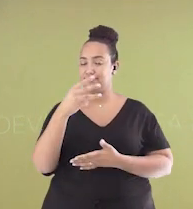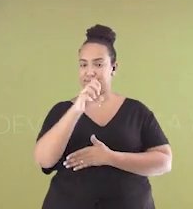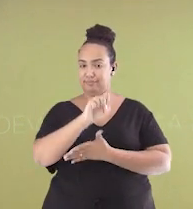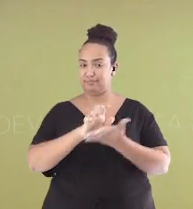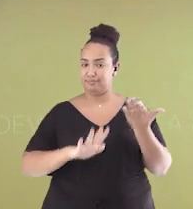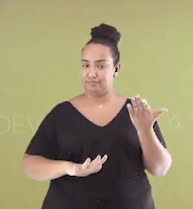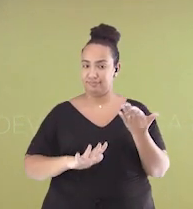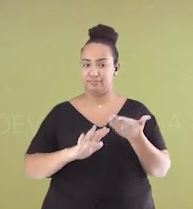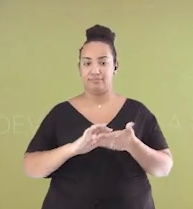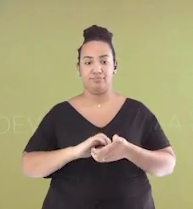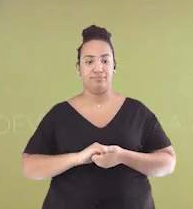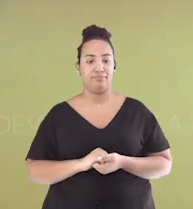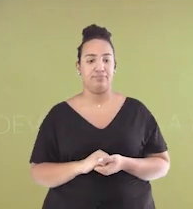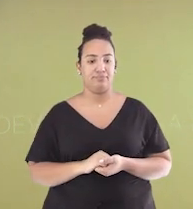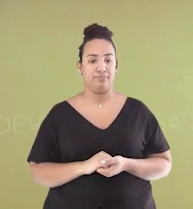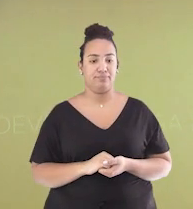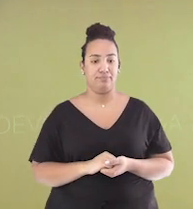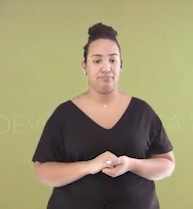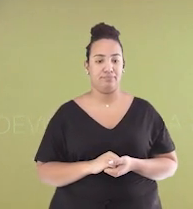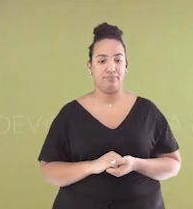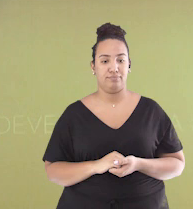agora para a questão 3.